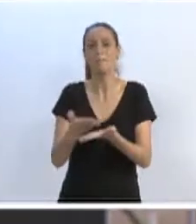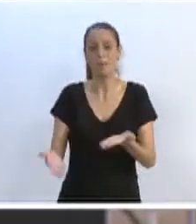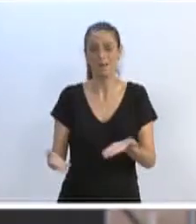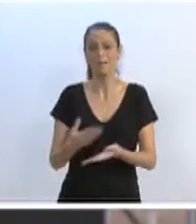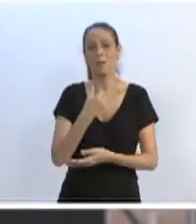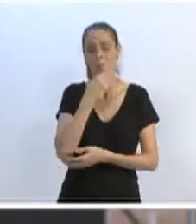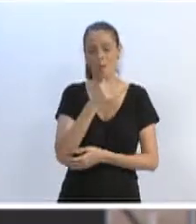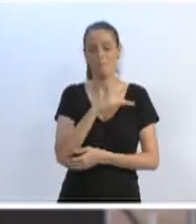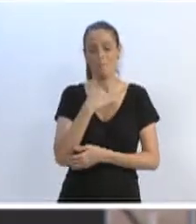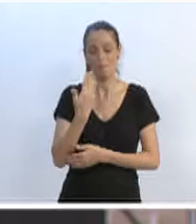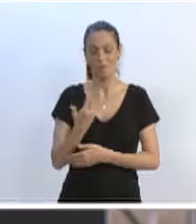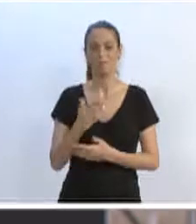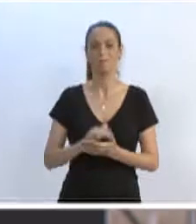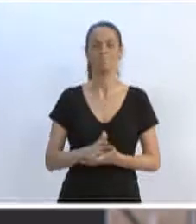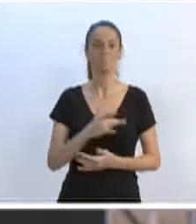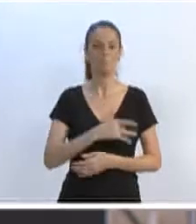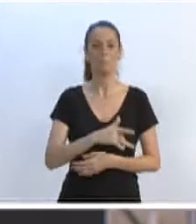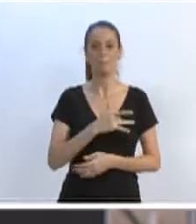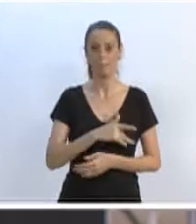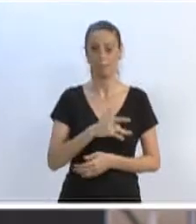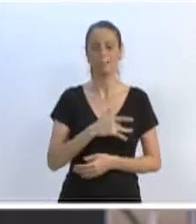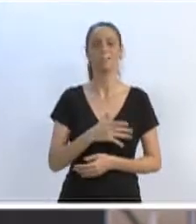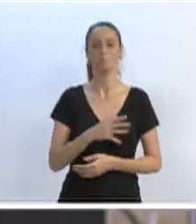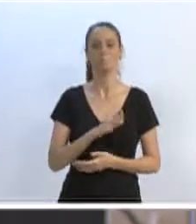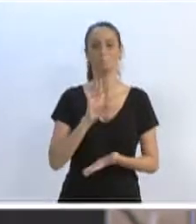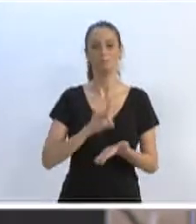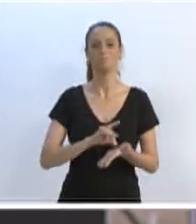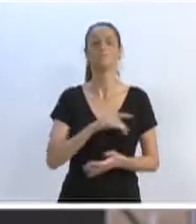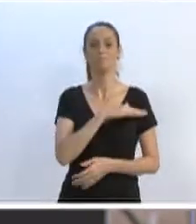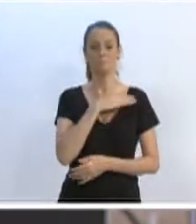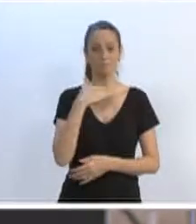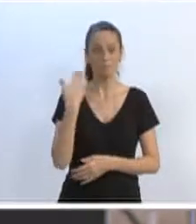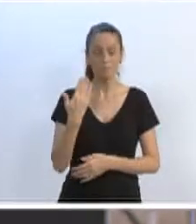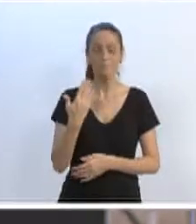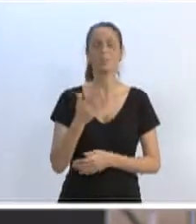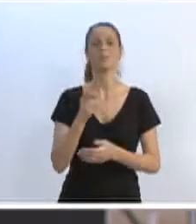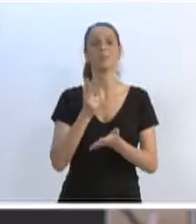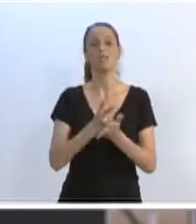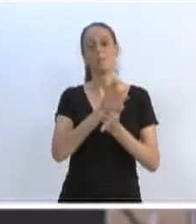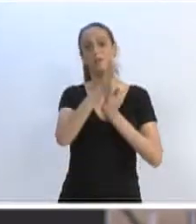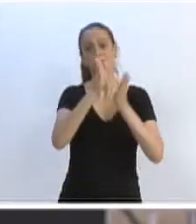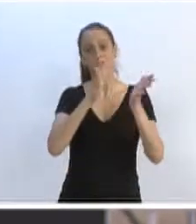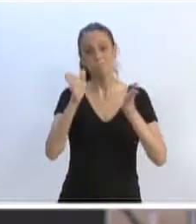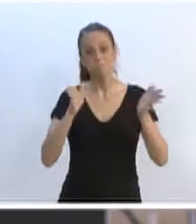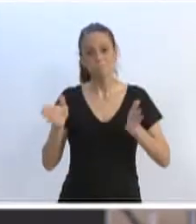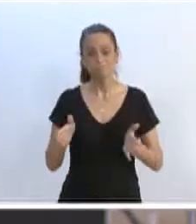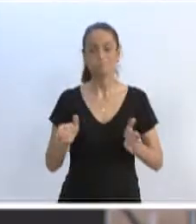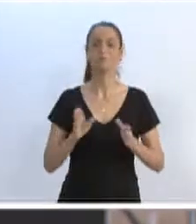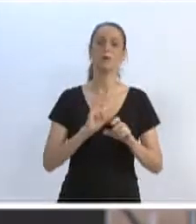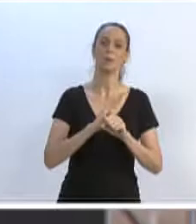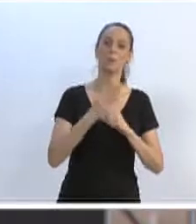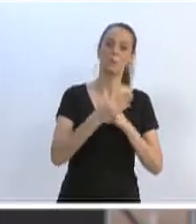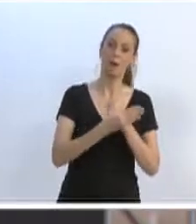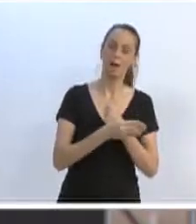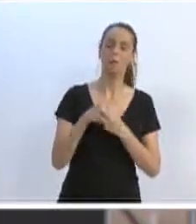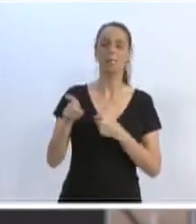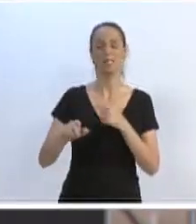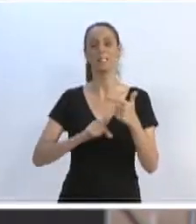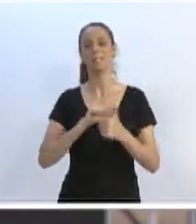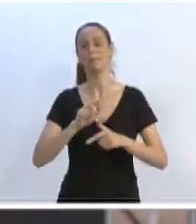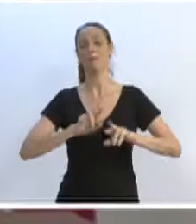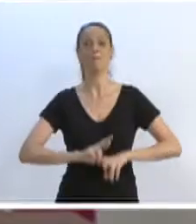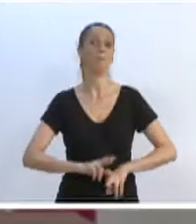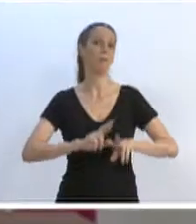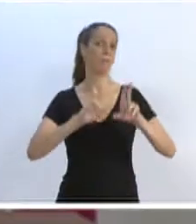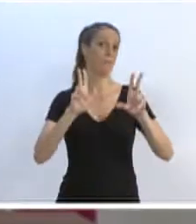perde uma grande liderança comunitária também, que vive nos nossos bairros, ou vivia nos nossos bairros, fazendo a diferença. Muito obrigado. Com